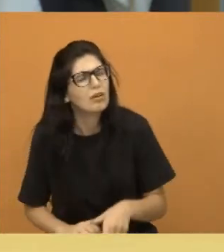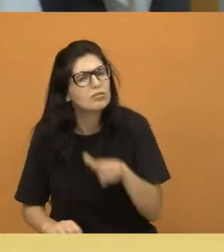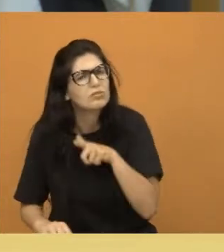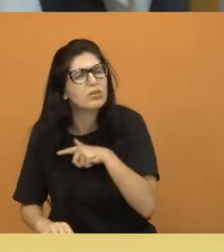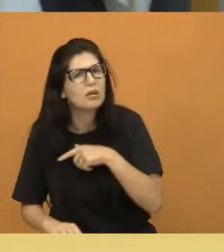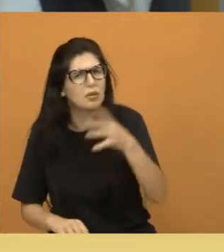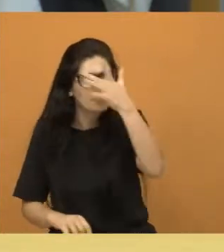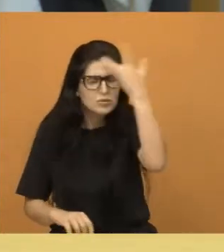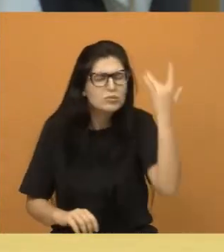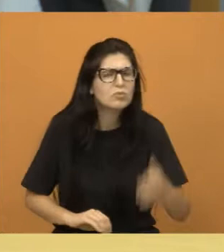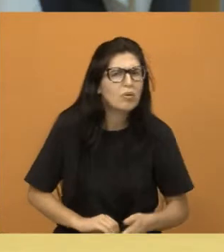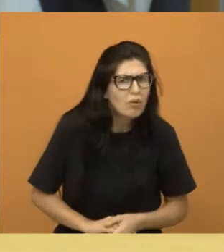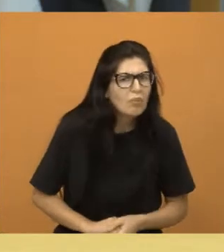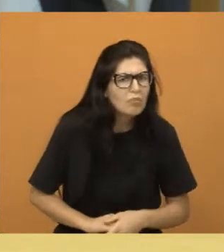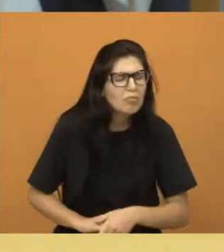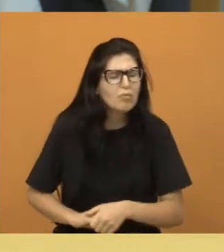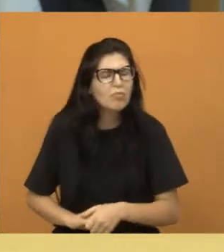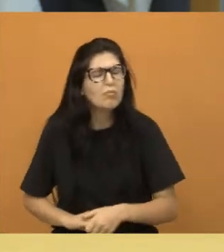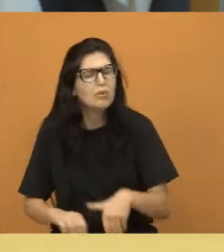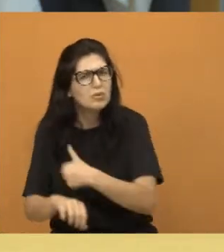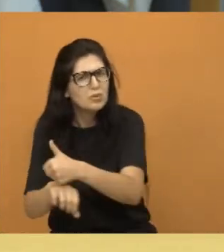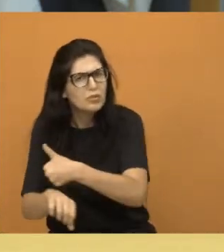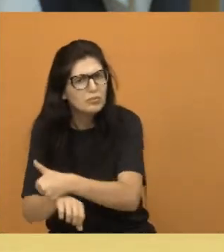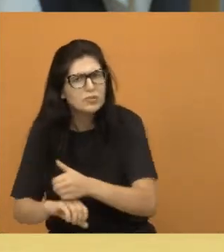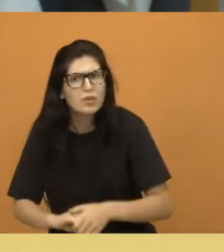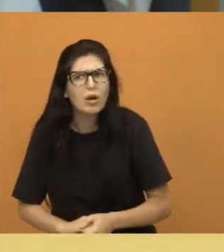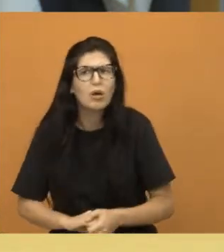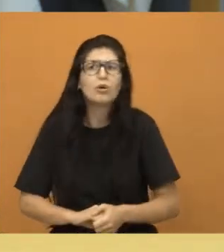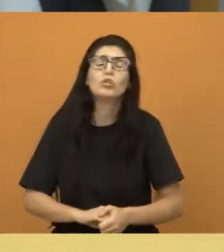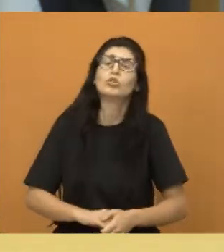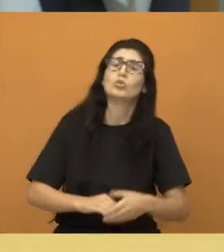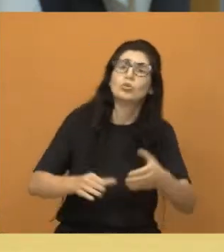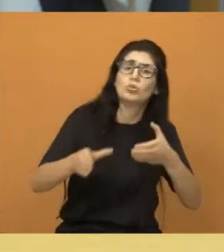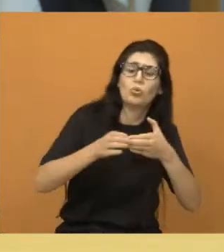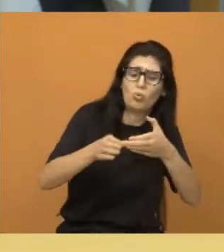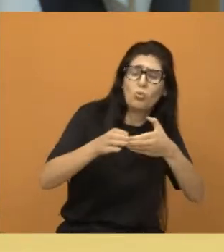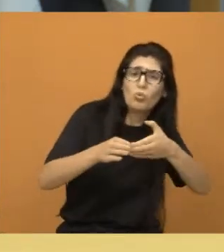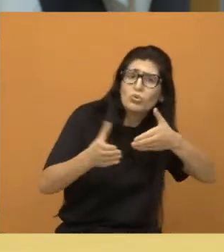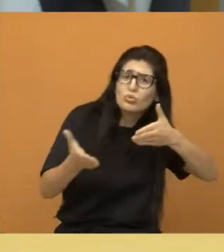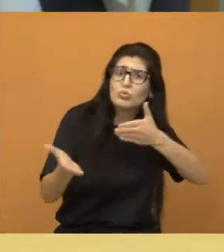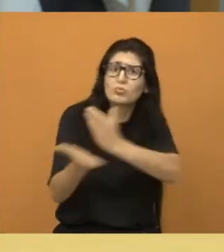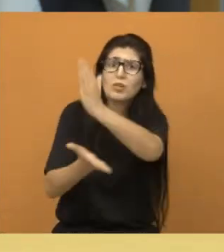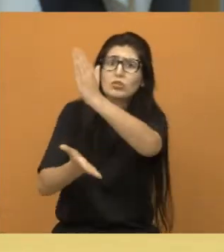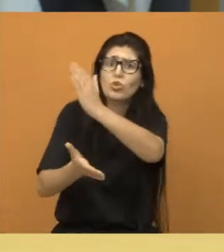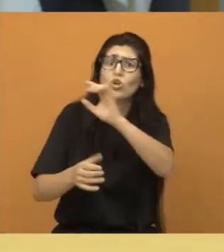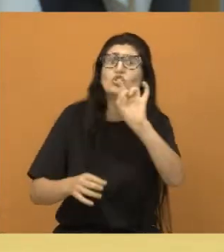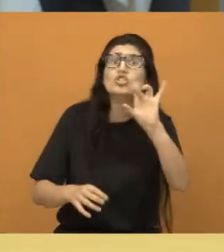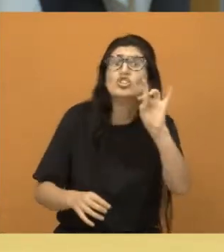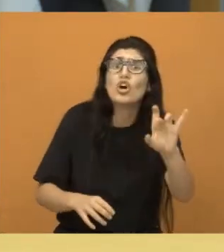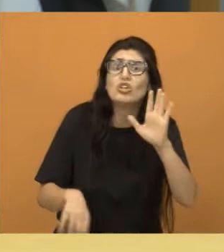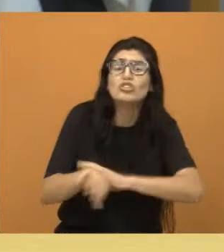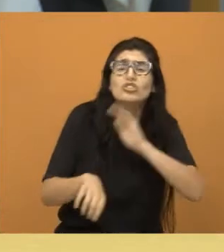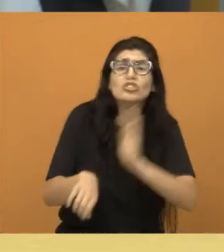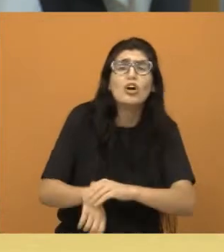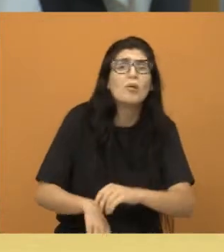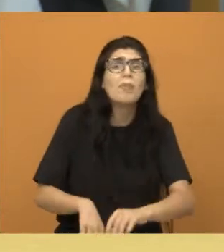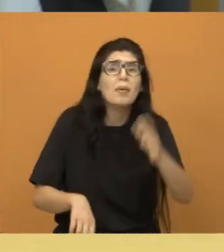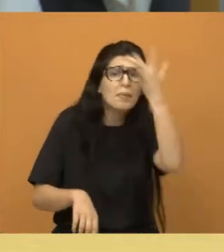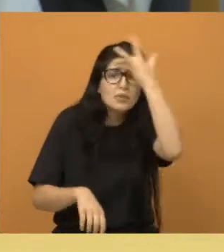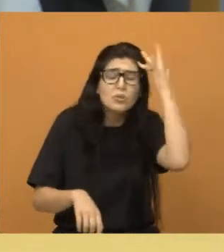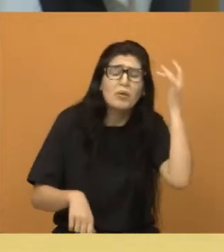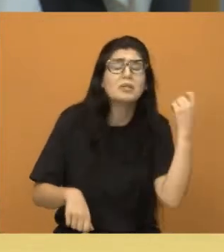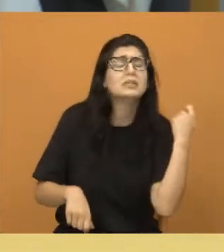que esses cargos, nem todos vão ser chamados, e vai ser ocupados os que estão precisando, porque o